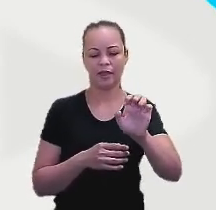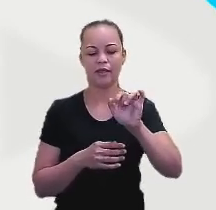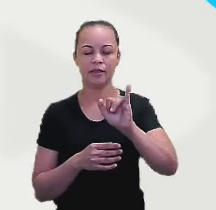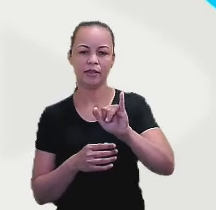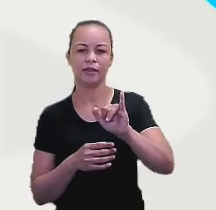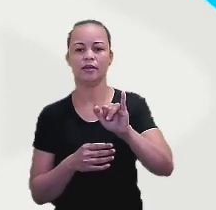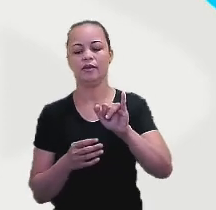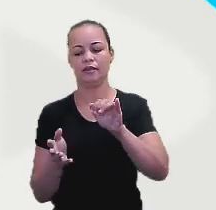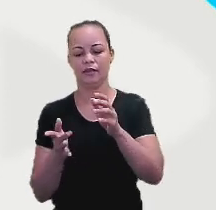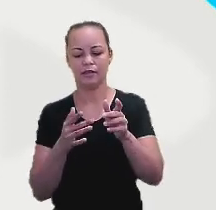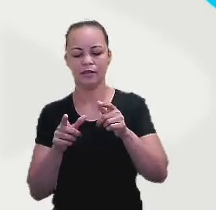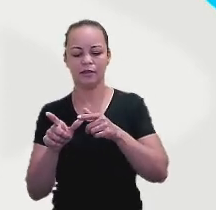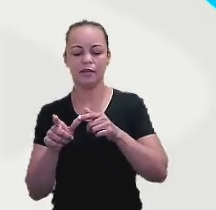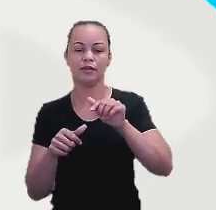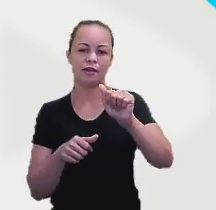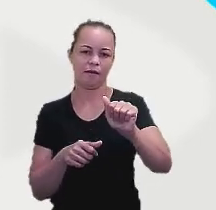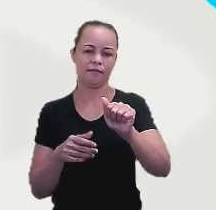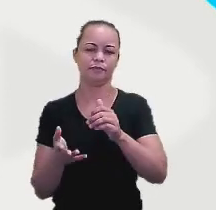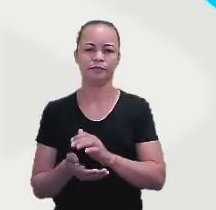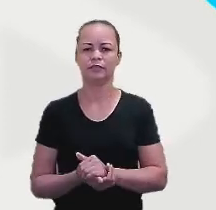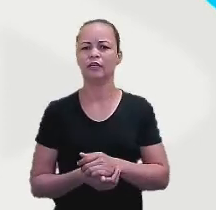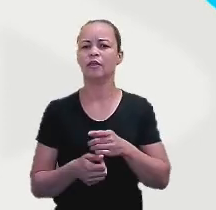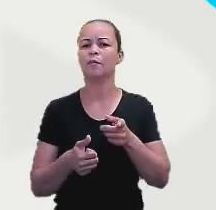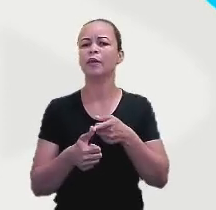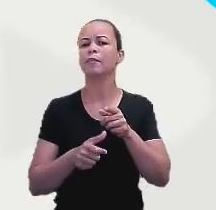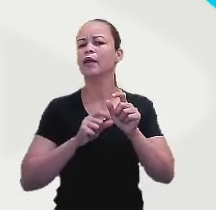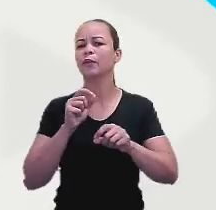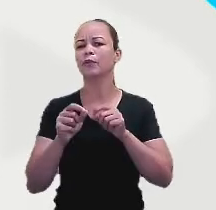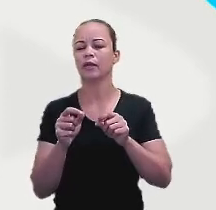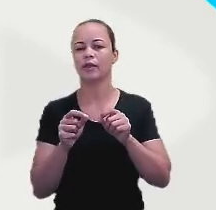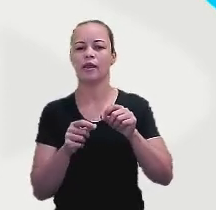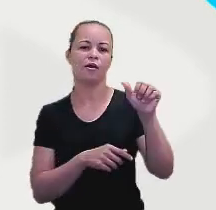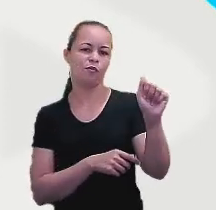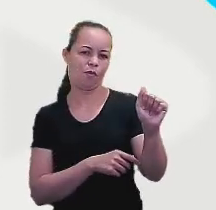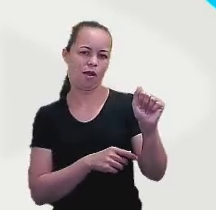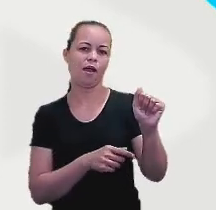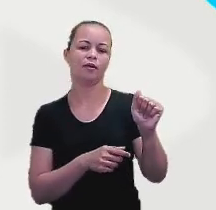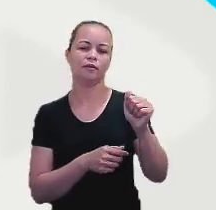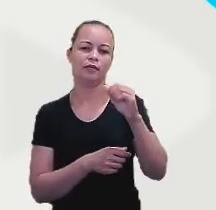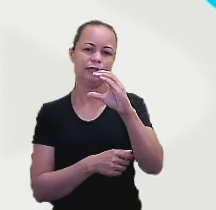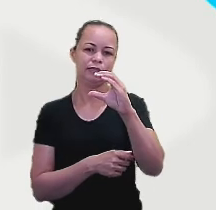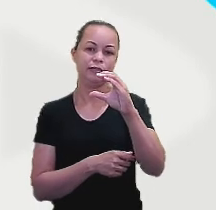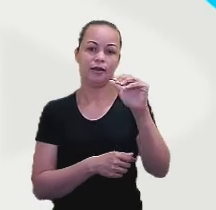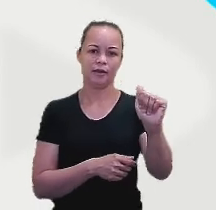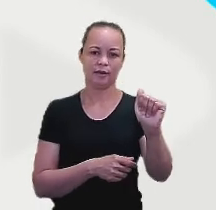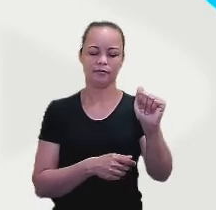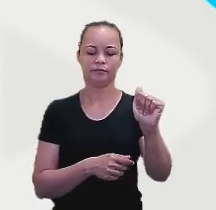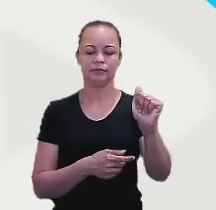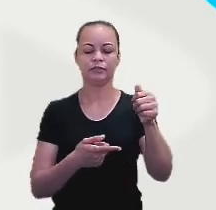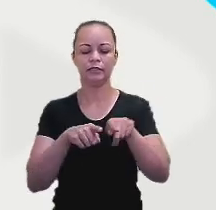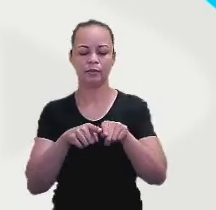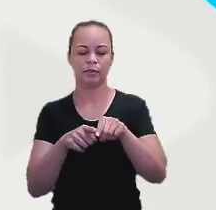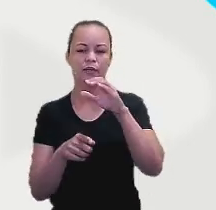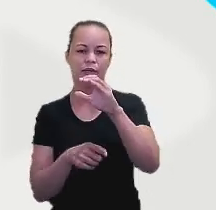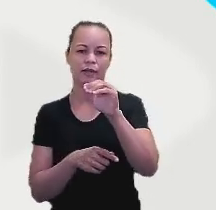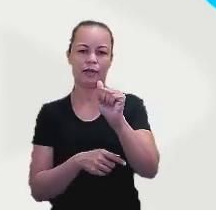A. Então, quem vem primeiro? A letra A. Então, portanto, temos aí casa e casarão,